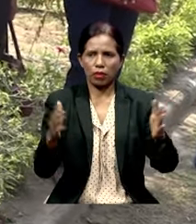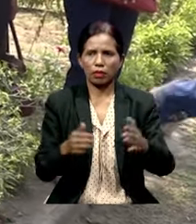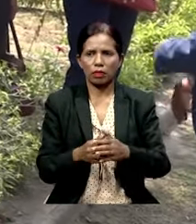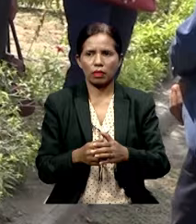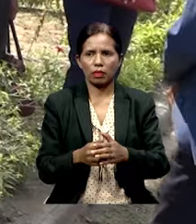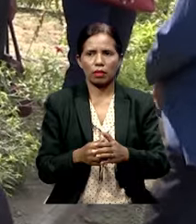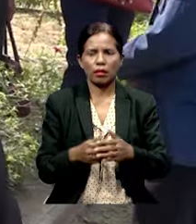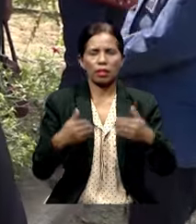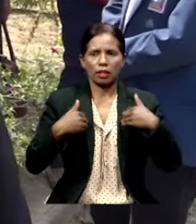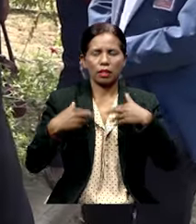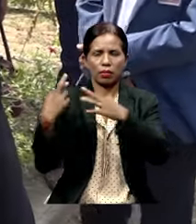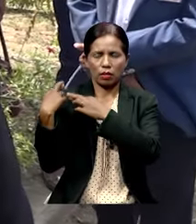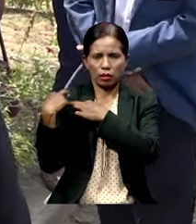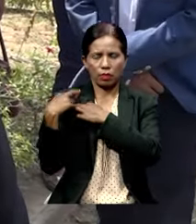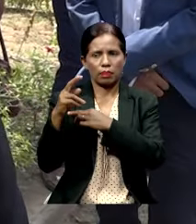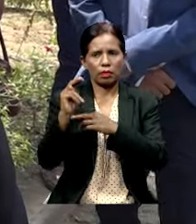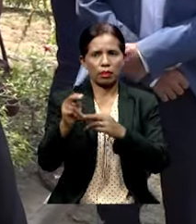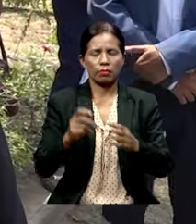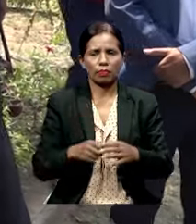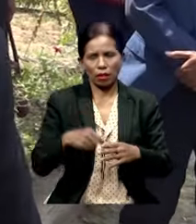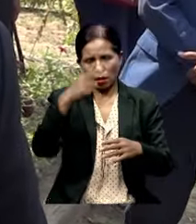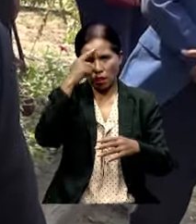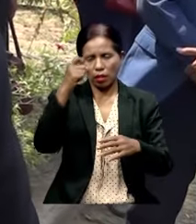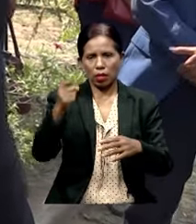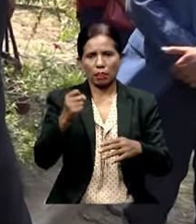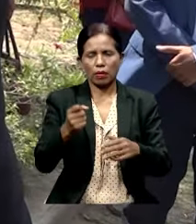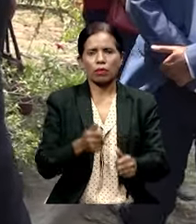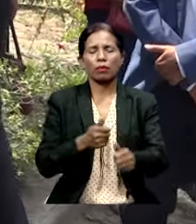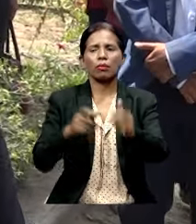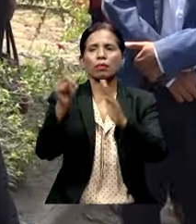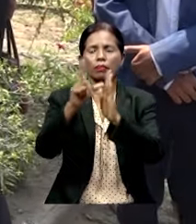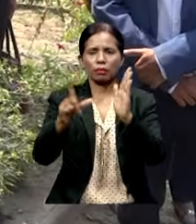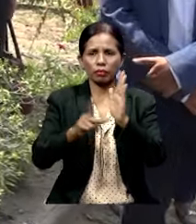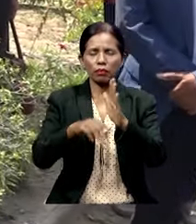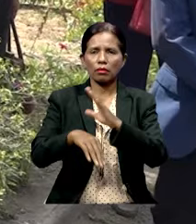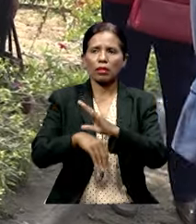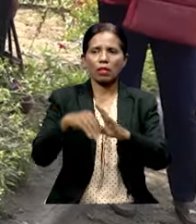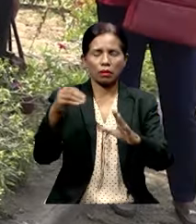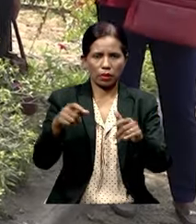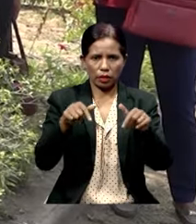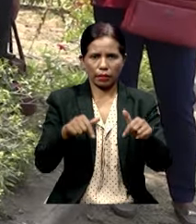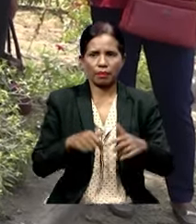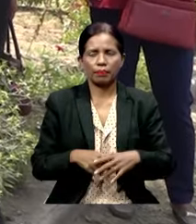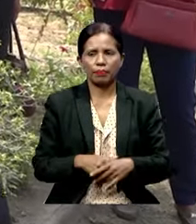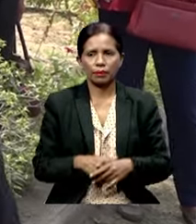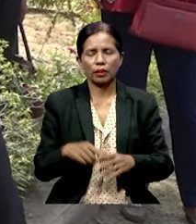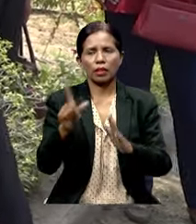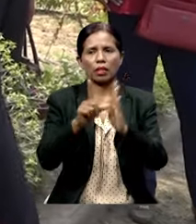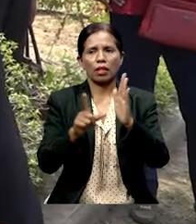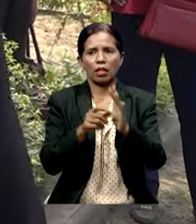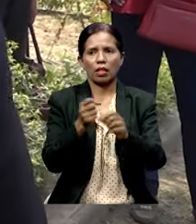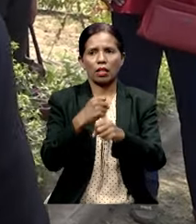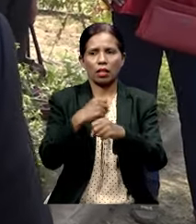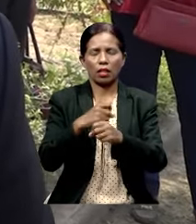legal, responsabilidade nian. Tambah in principio normas makita ne lei foi ngalo ela lei